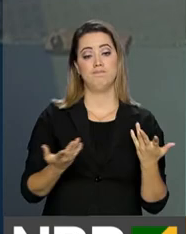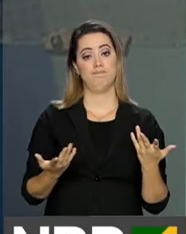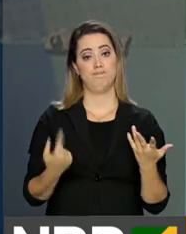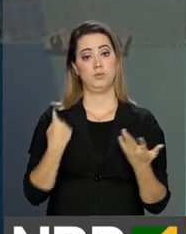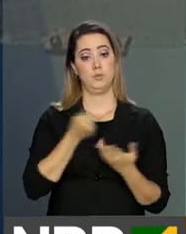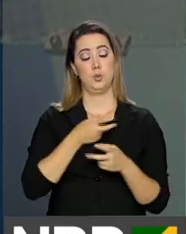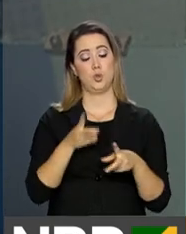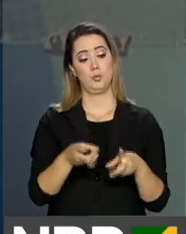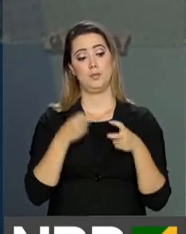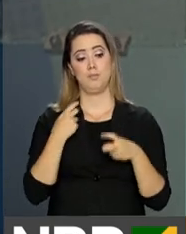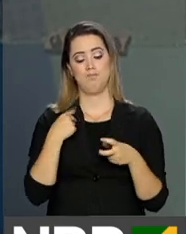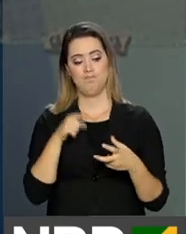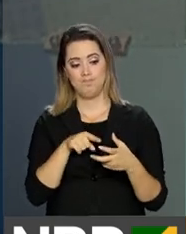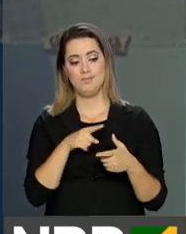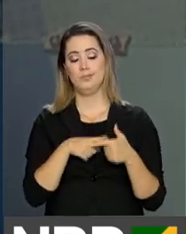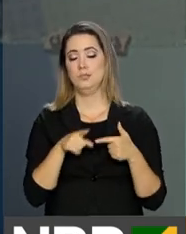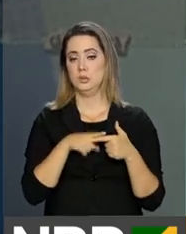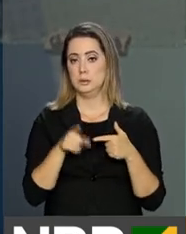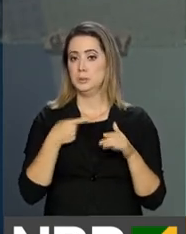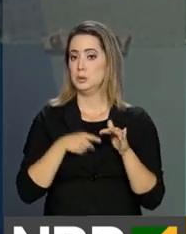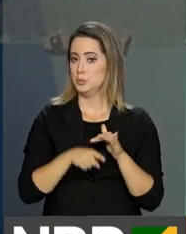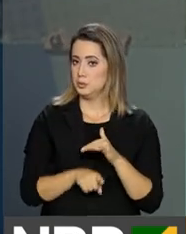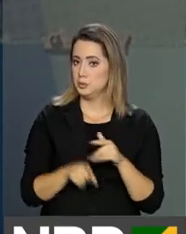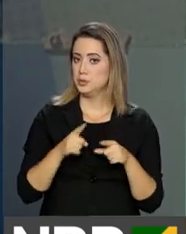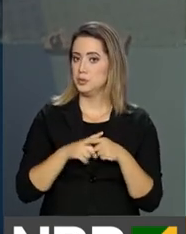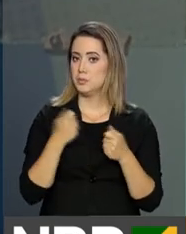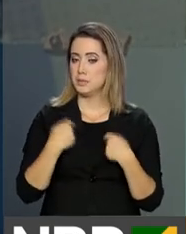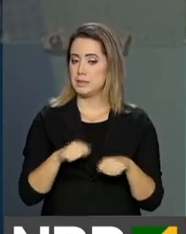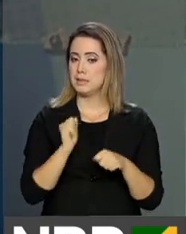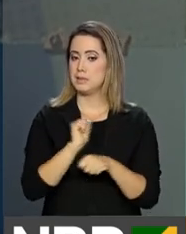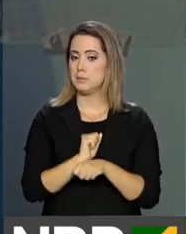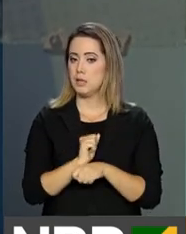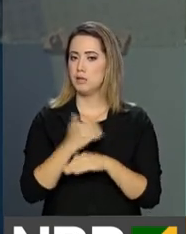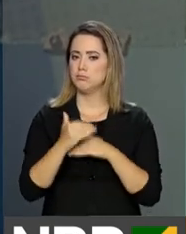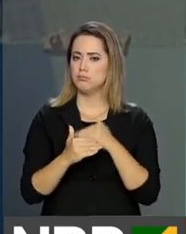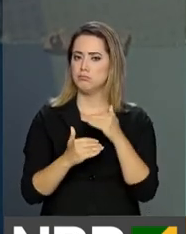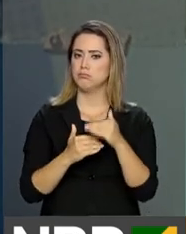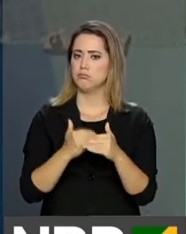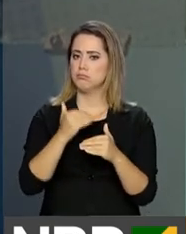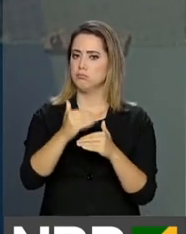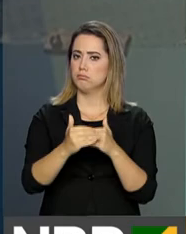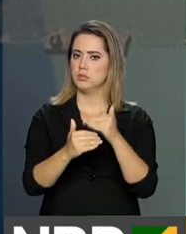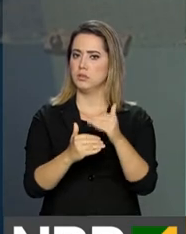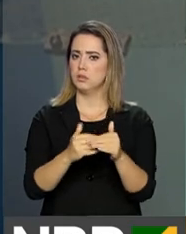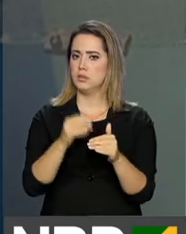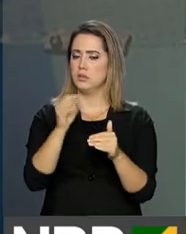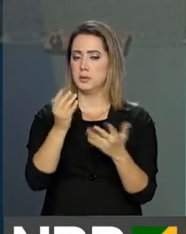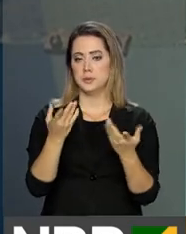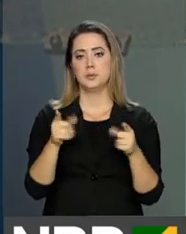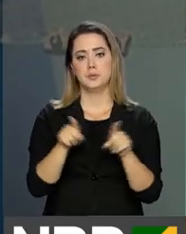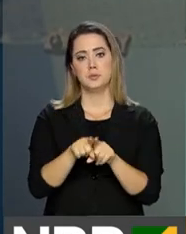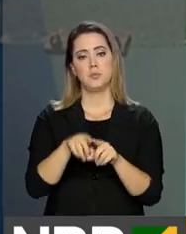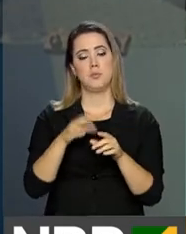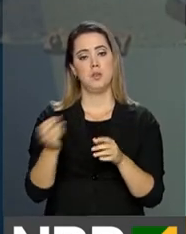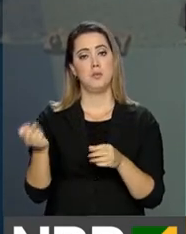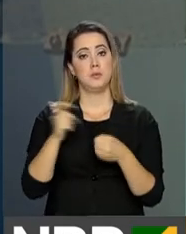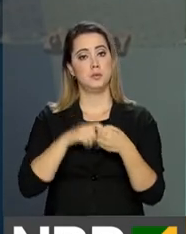é o seguinte, isso daqui vai levar tempo para você um dia zerar o déficit público, não é? Quando nós